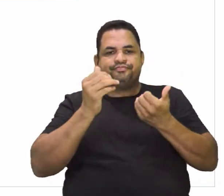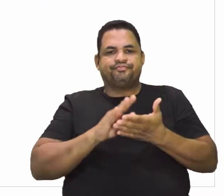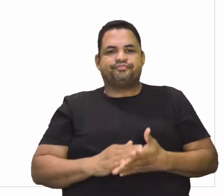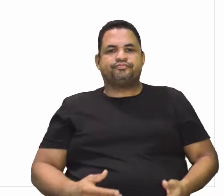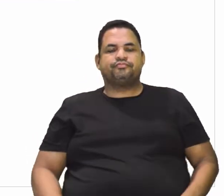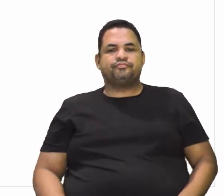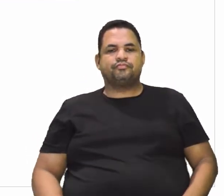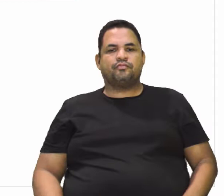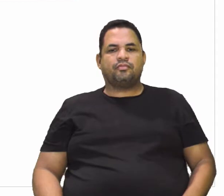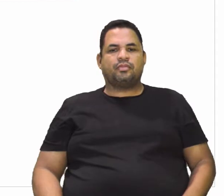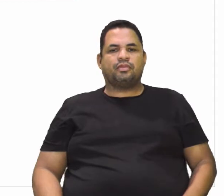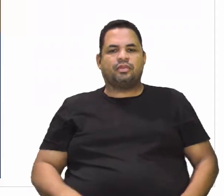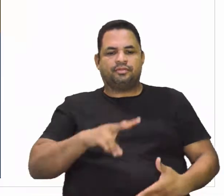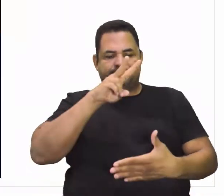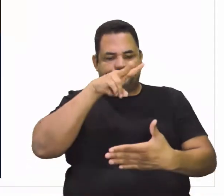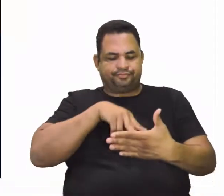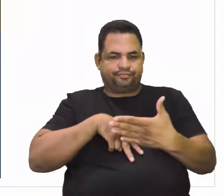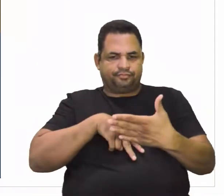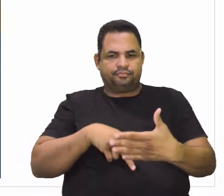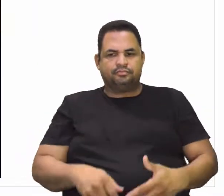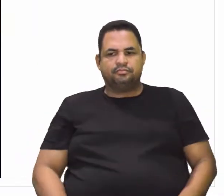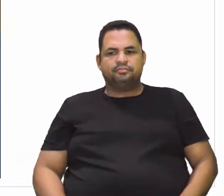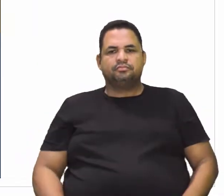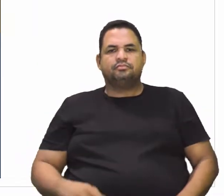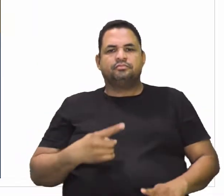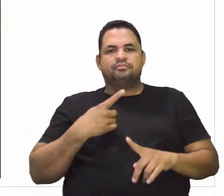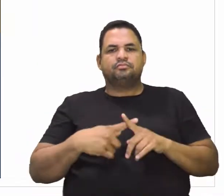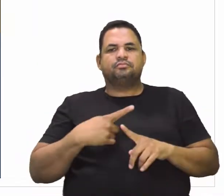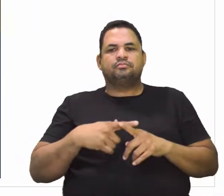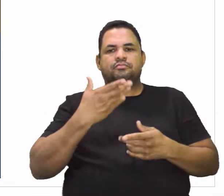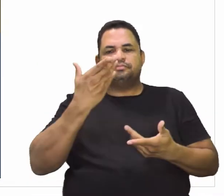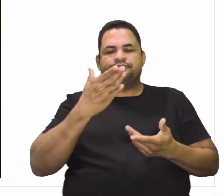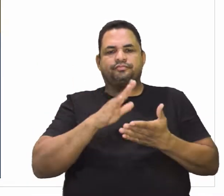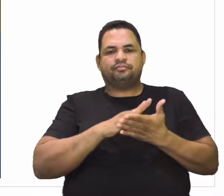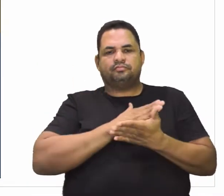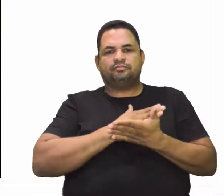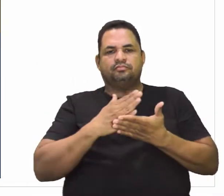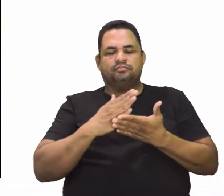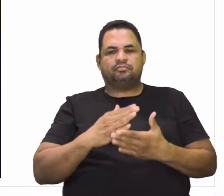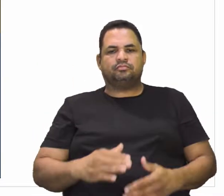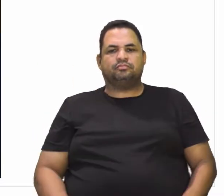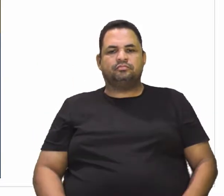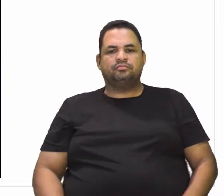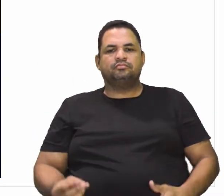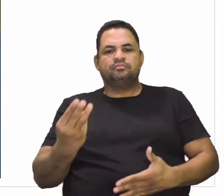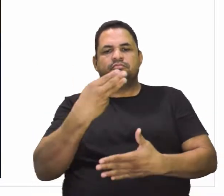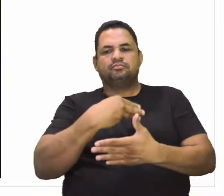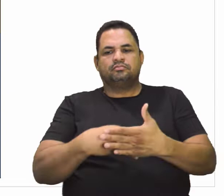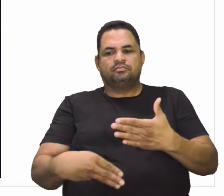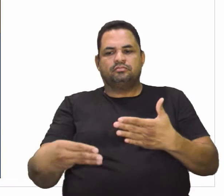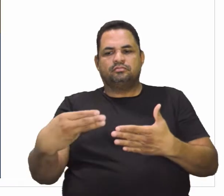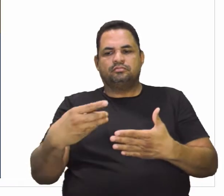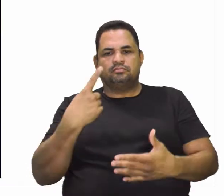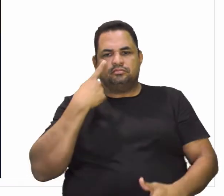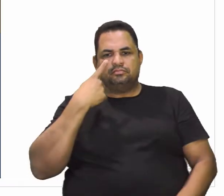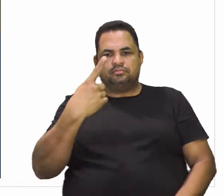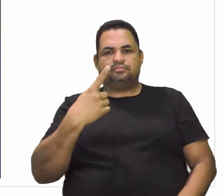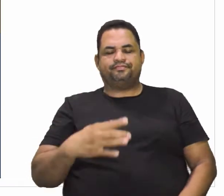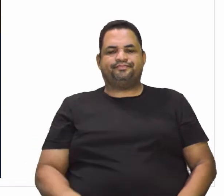posta para vocês. Leiam as habilidades. Porque nós começamos com um mapa.